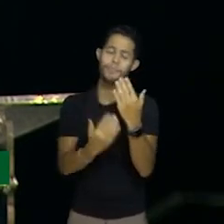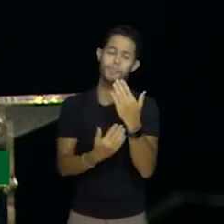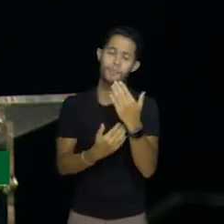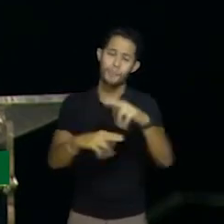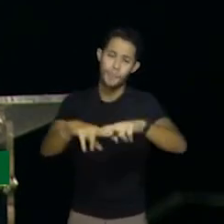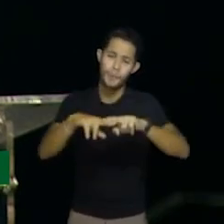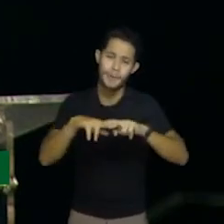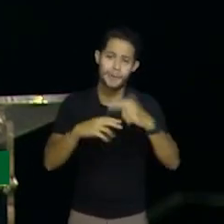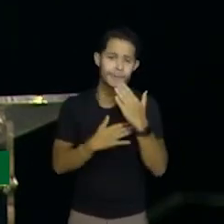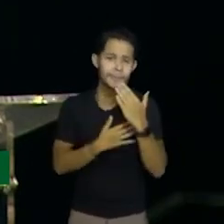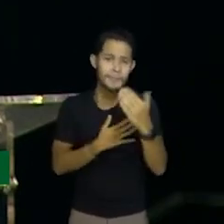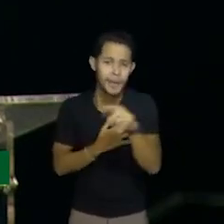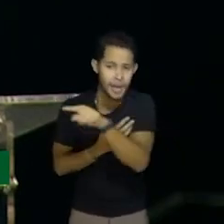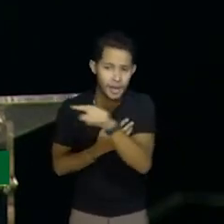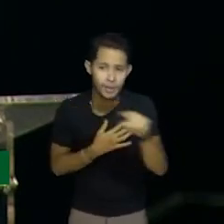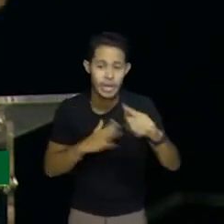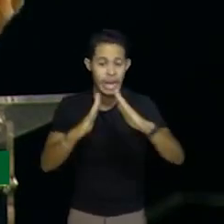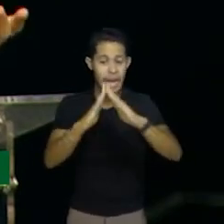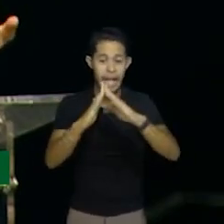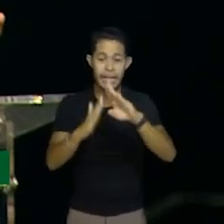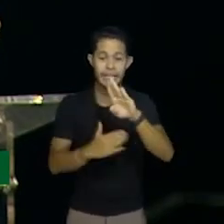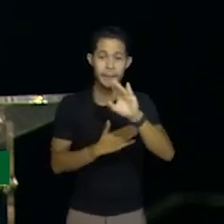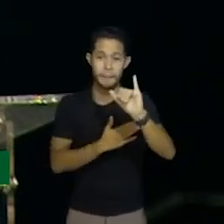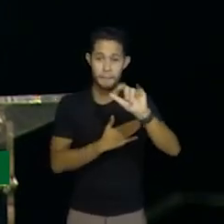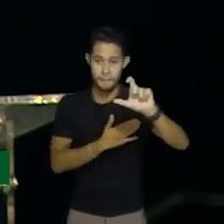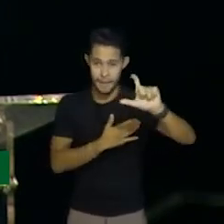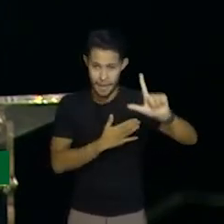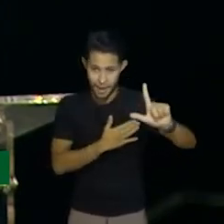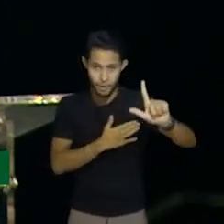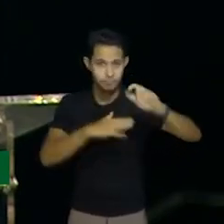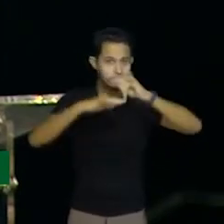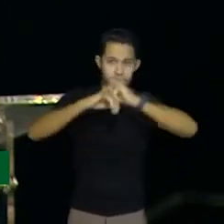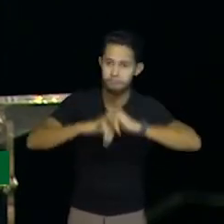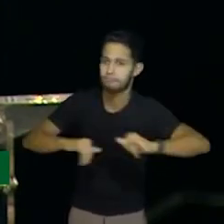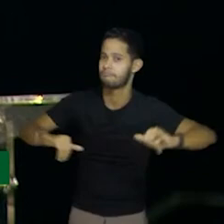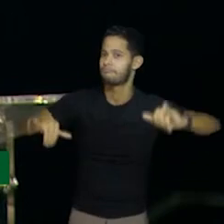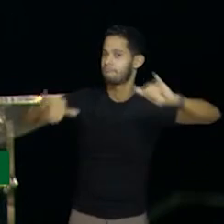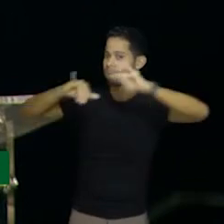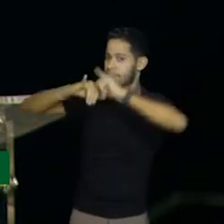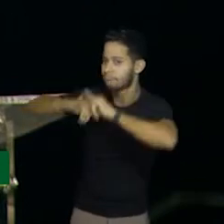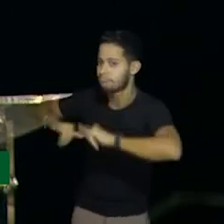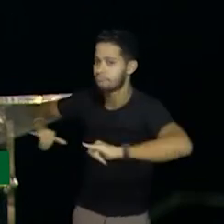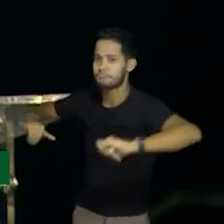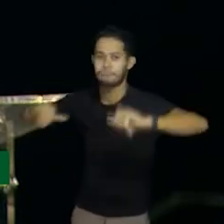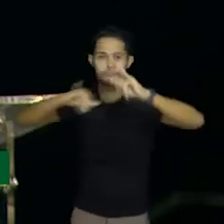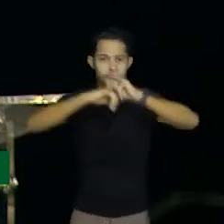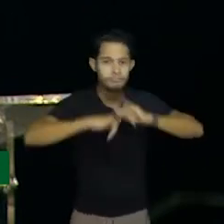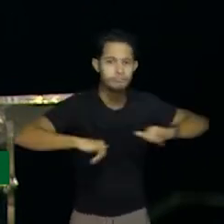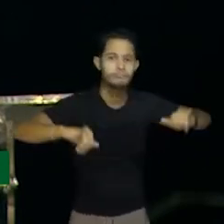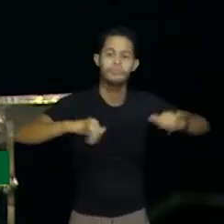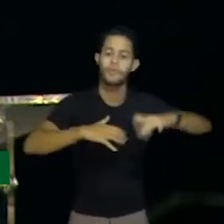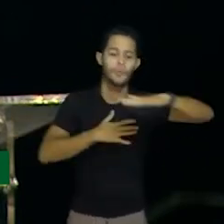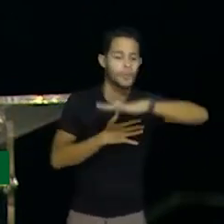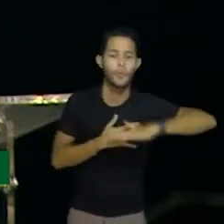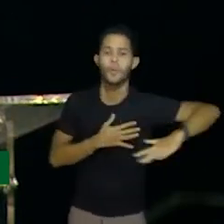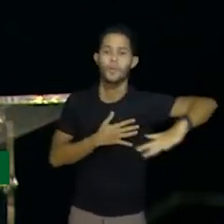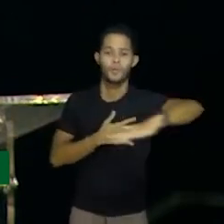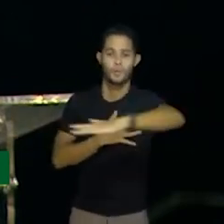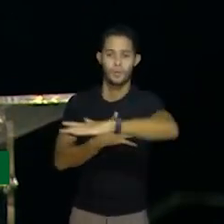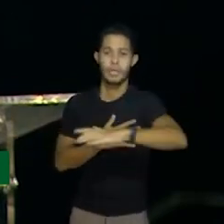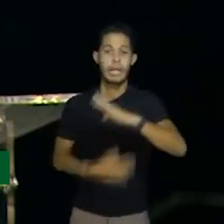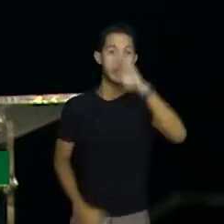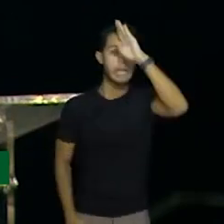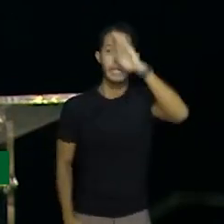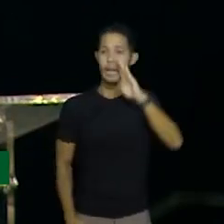a Casa Biel mais longe. As famílias precisam saber da existência da Casa Biel, precisam ser atendidas, tudo gratuitamente, tá? Sem fins